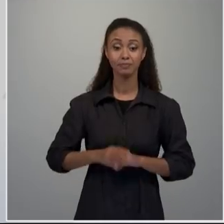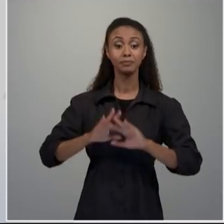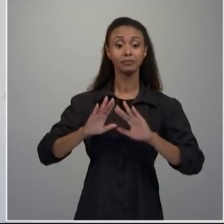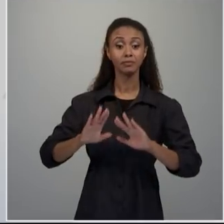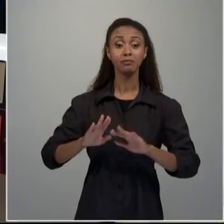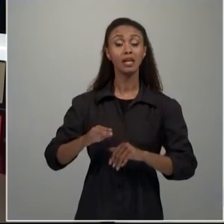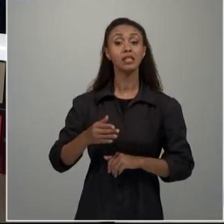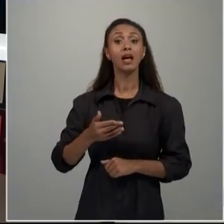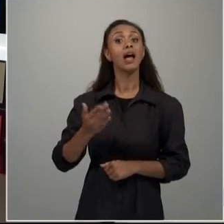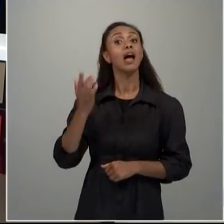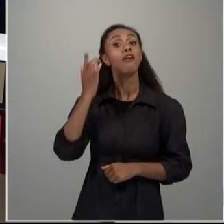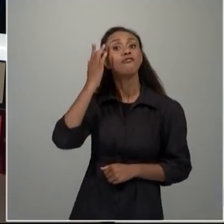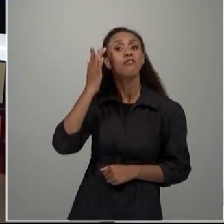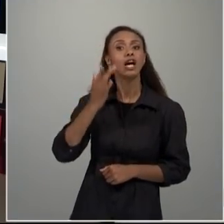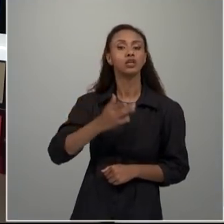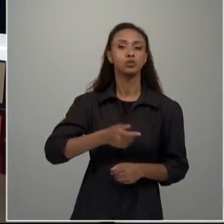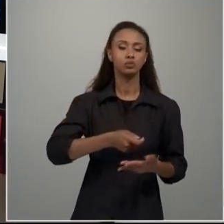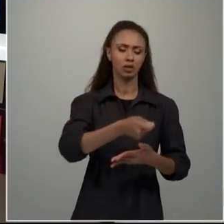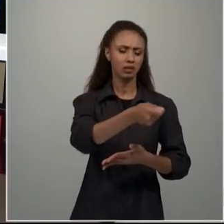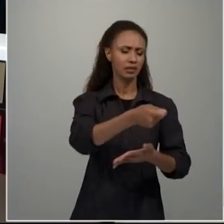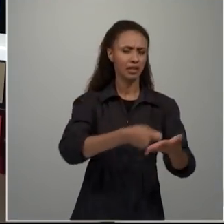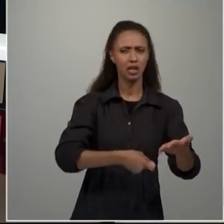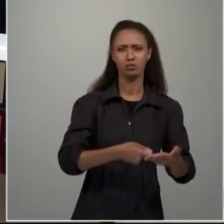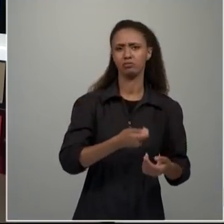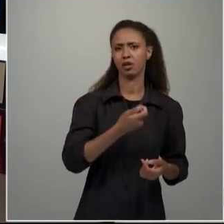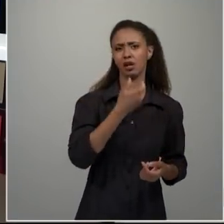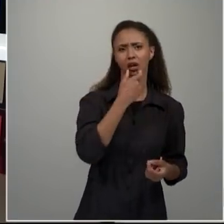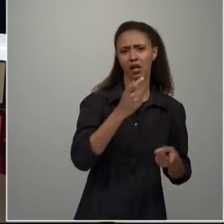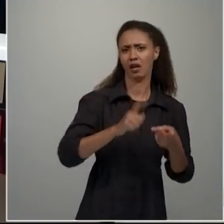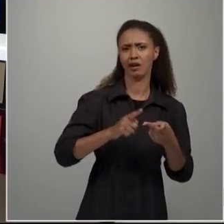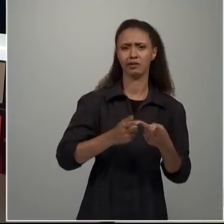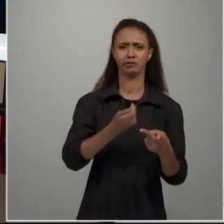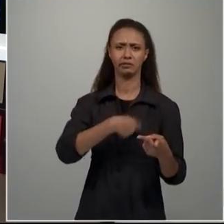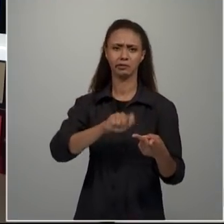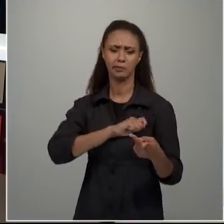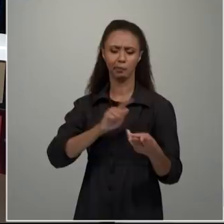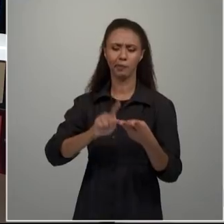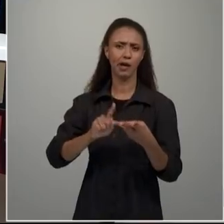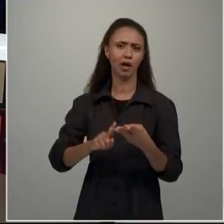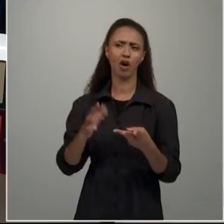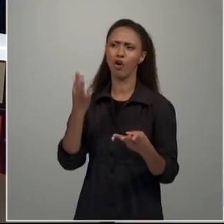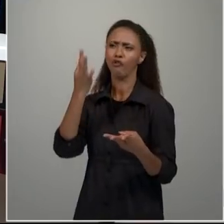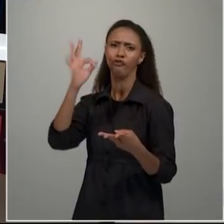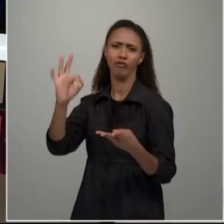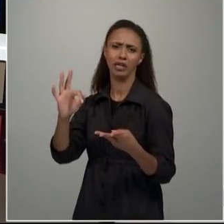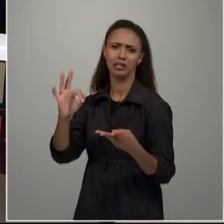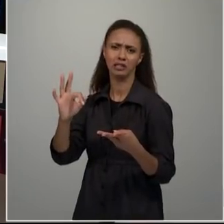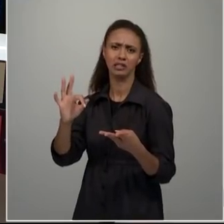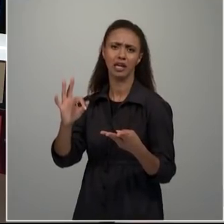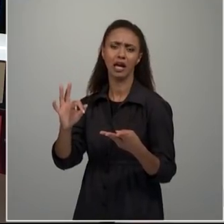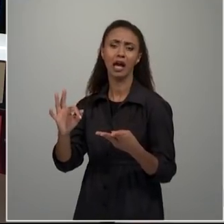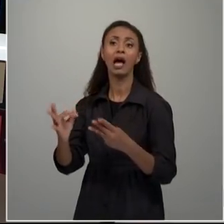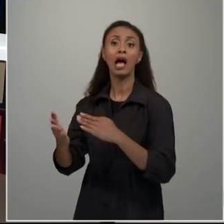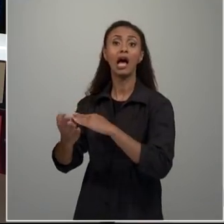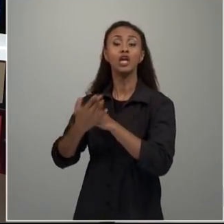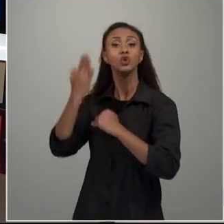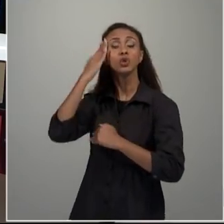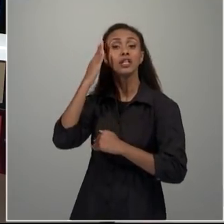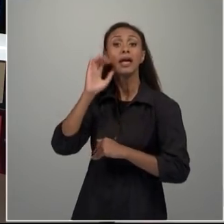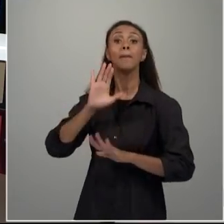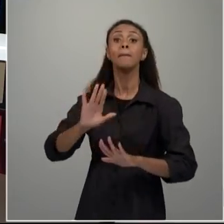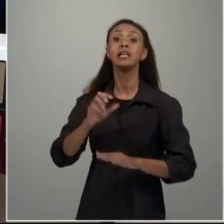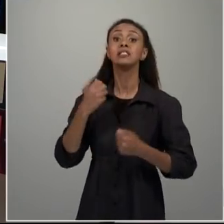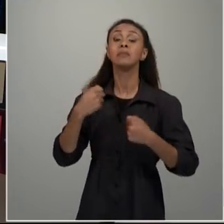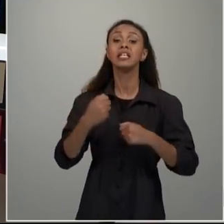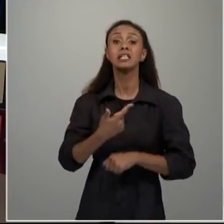entender o assunto em inglês e em espanhol e até francês tá se eu souber um pouquinho daquele assunto avanço porque não